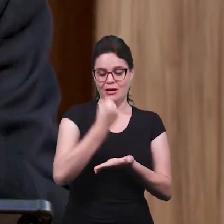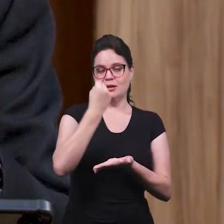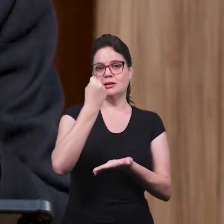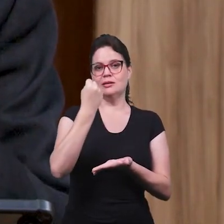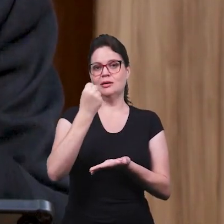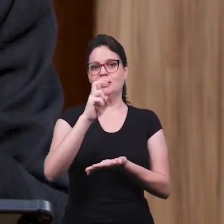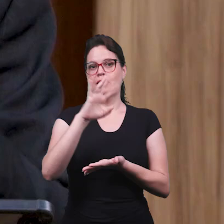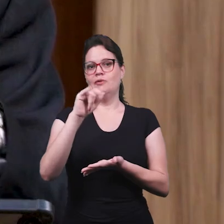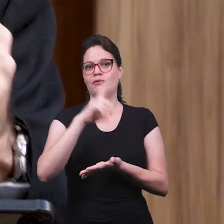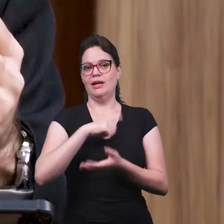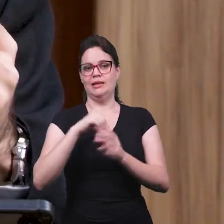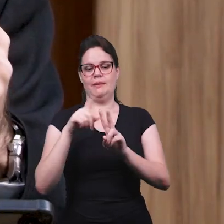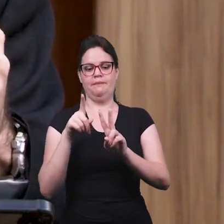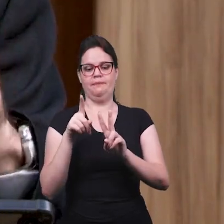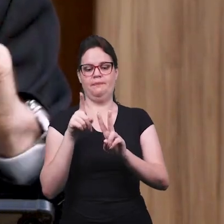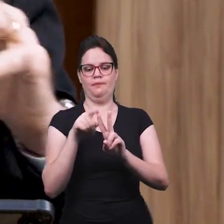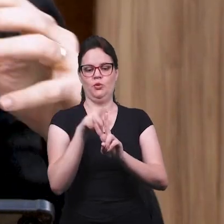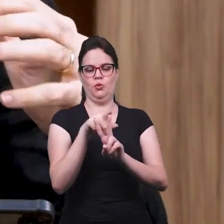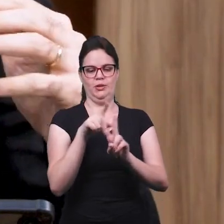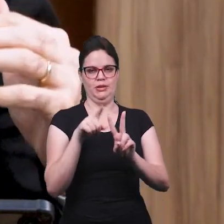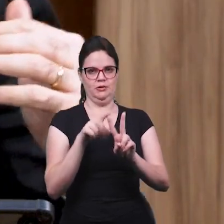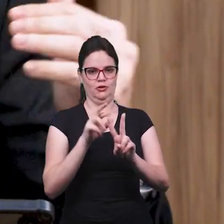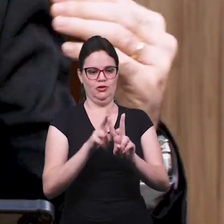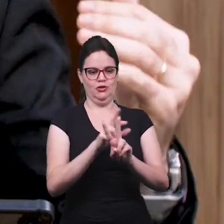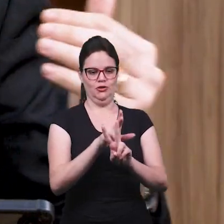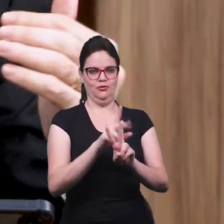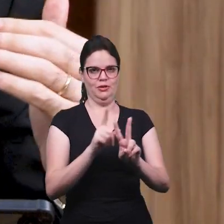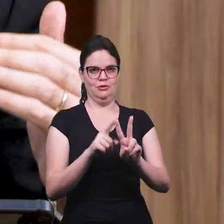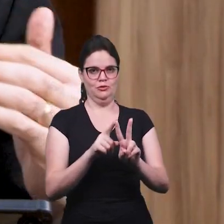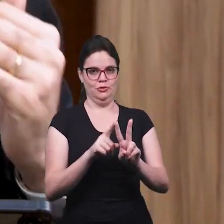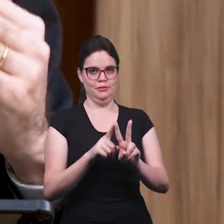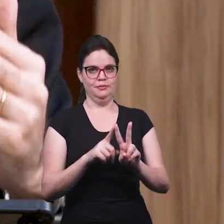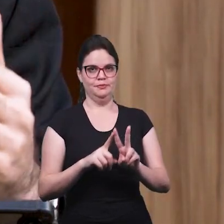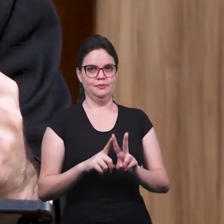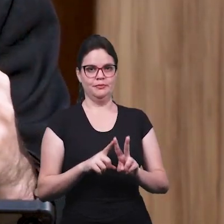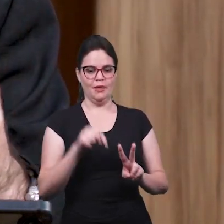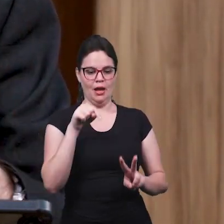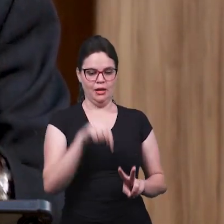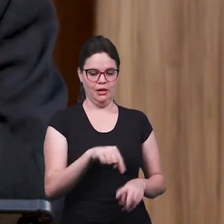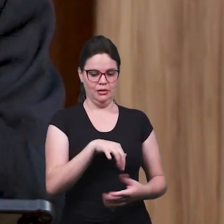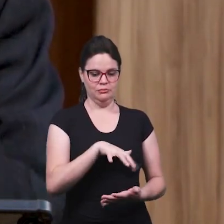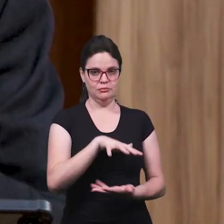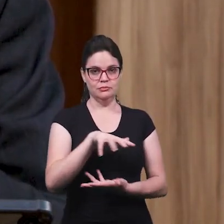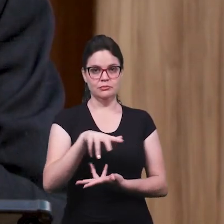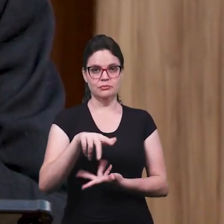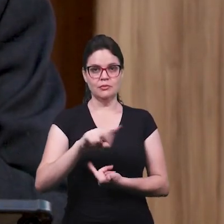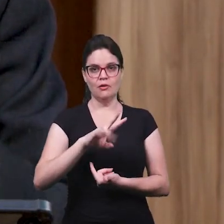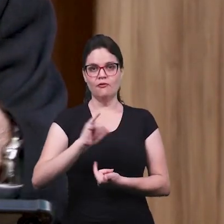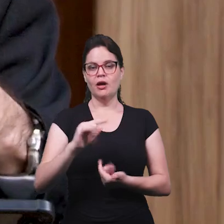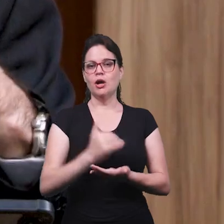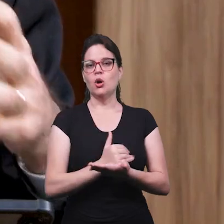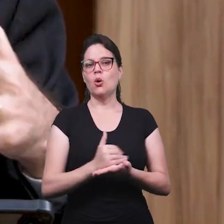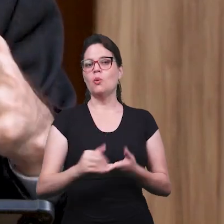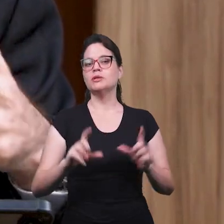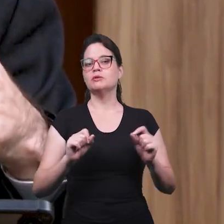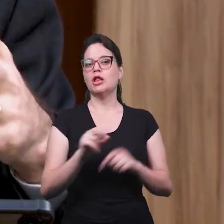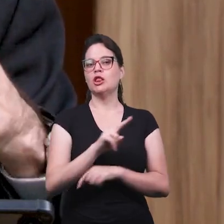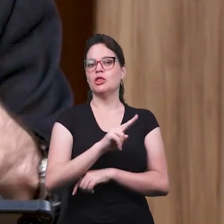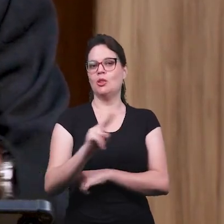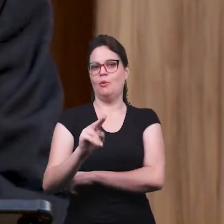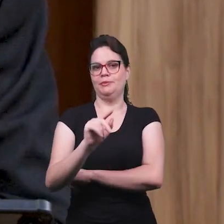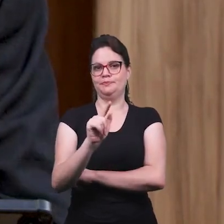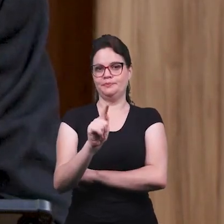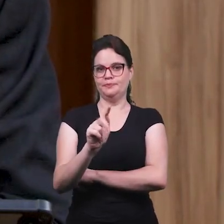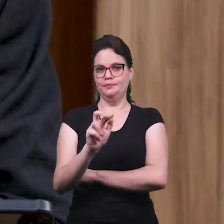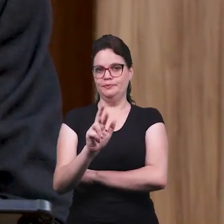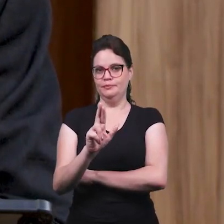eventos distintos. O primeiro deles é que na terra iniciará a grande tribulação. Nós vamos falar um